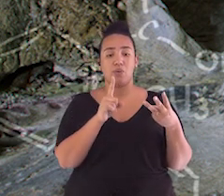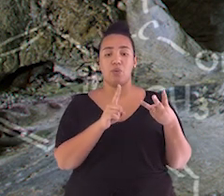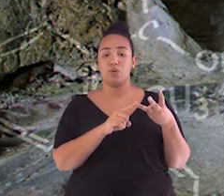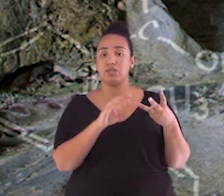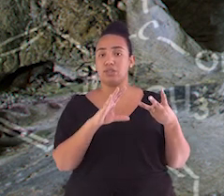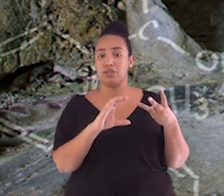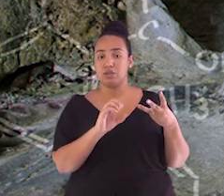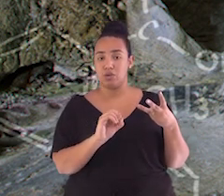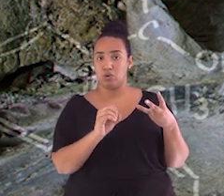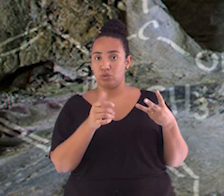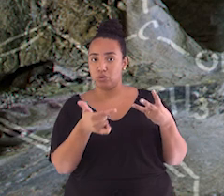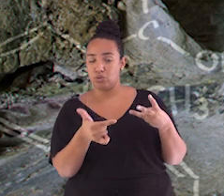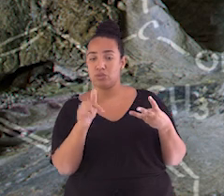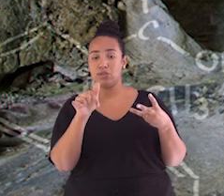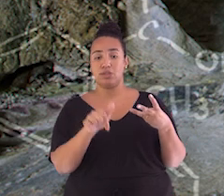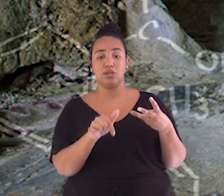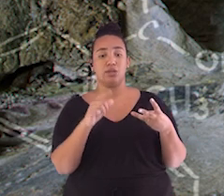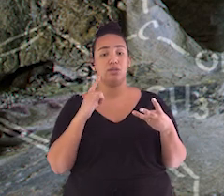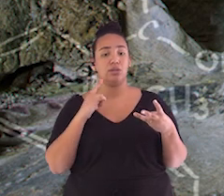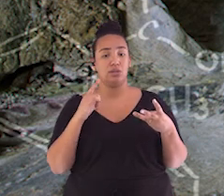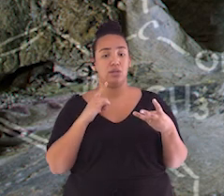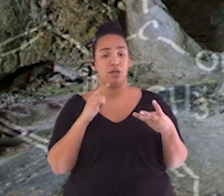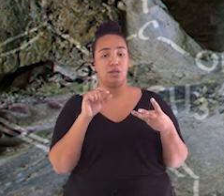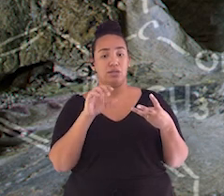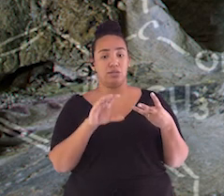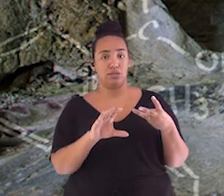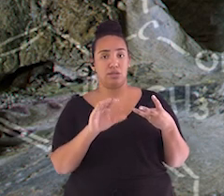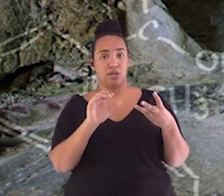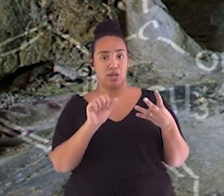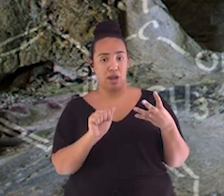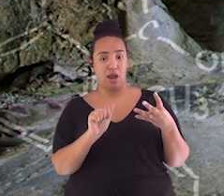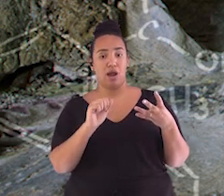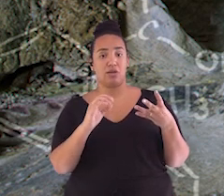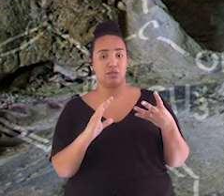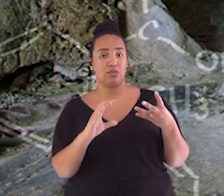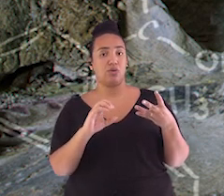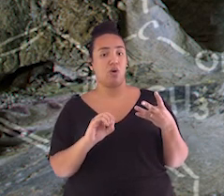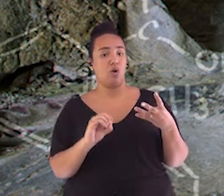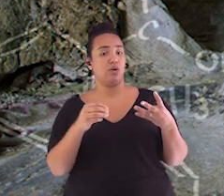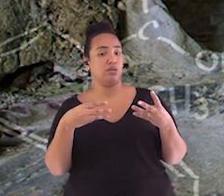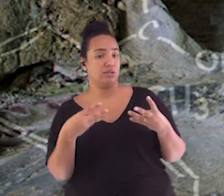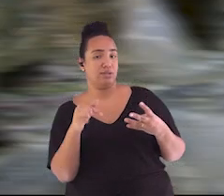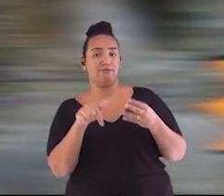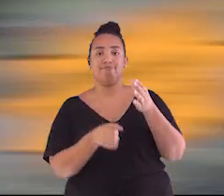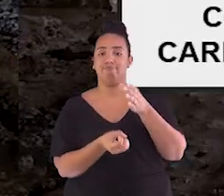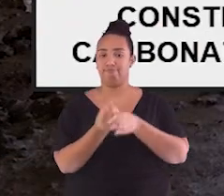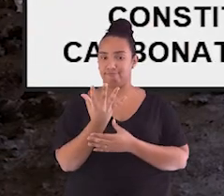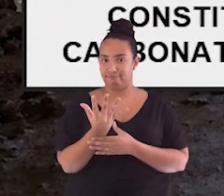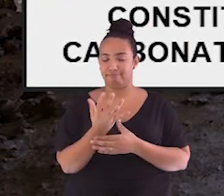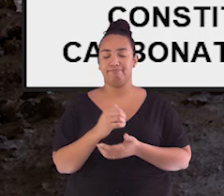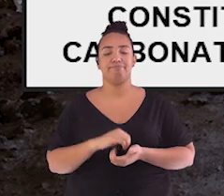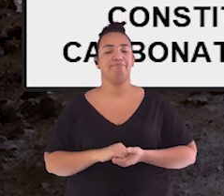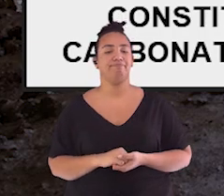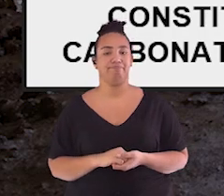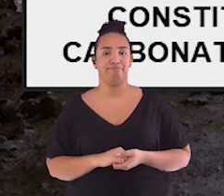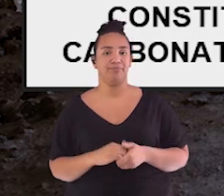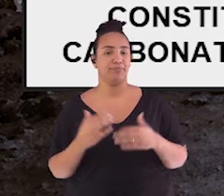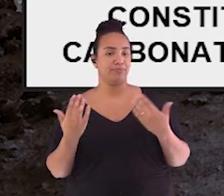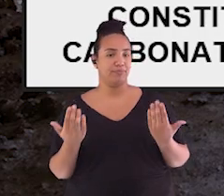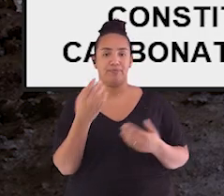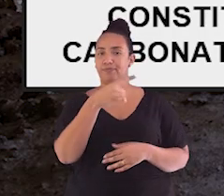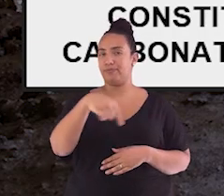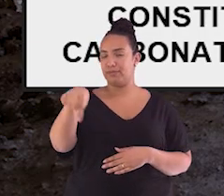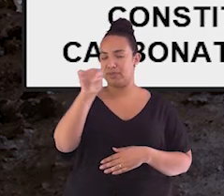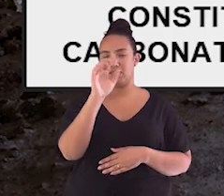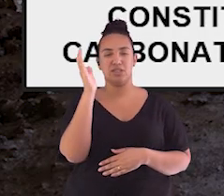dissolve uma pequena quantidade de carbonato de cálcio, formando o bicarbonato de cálcio. Você sabia que